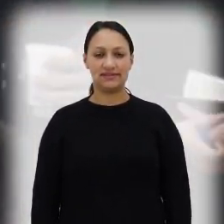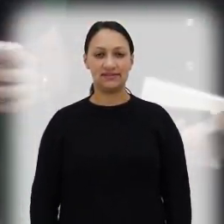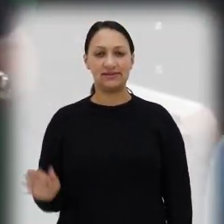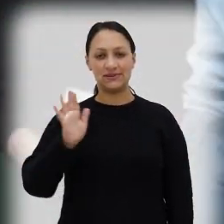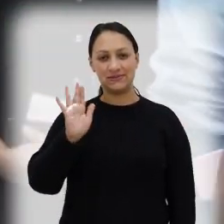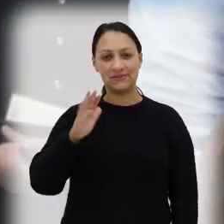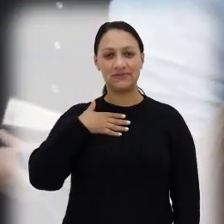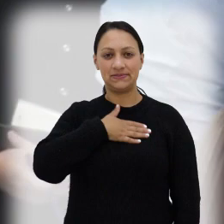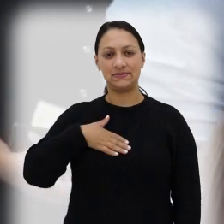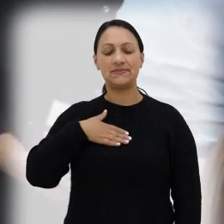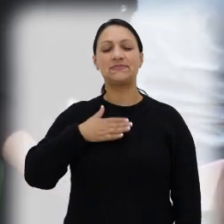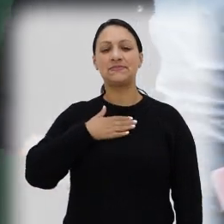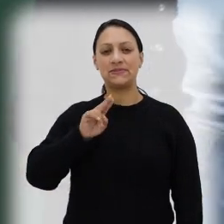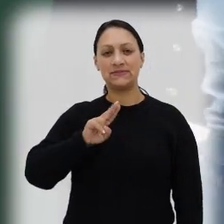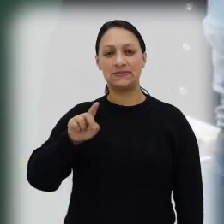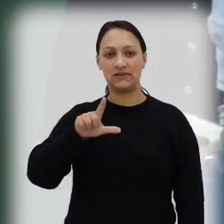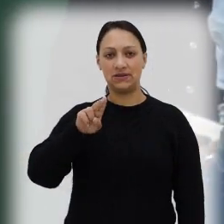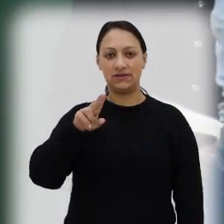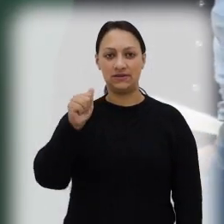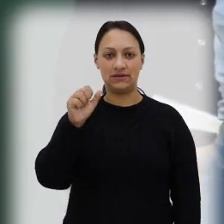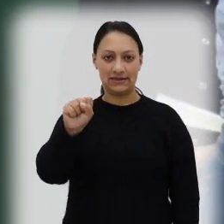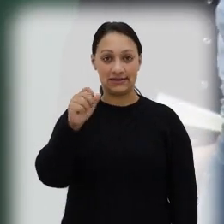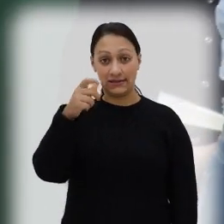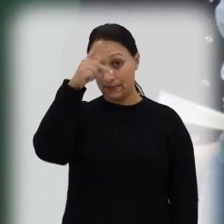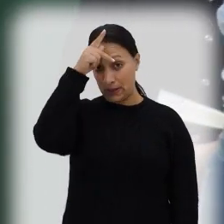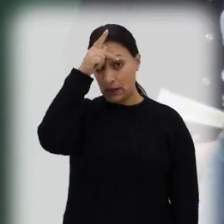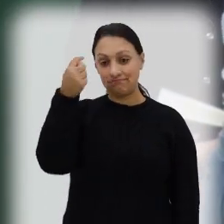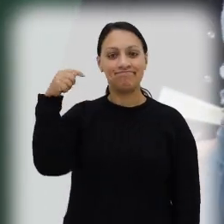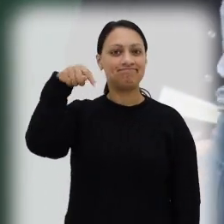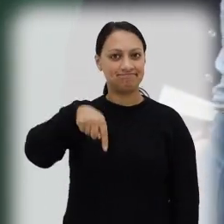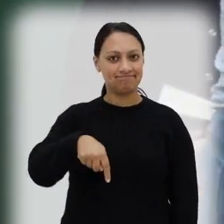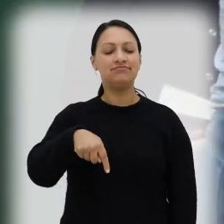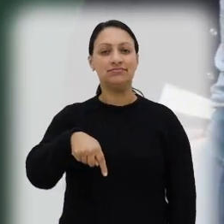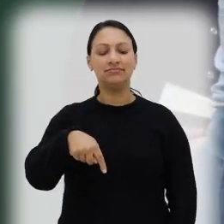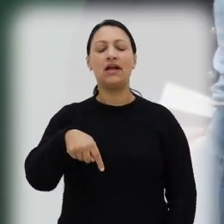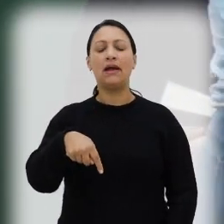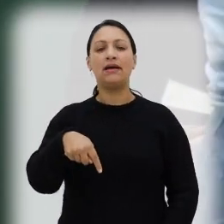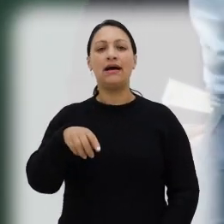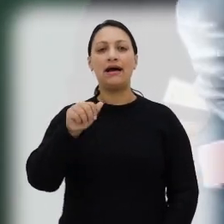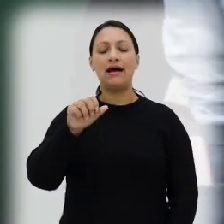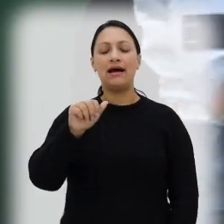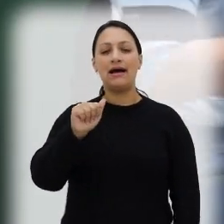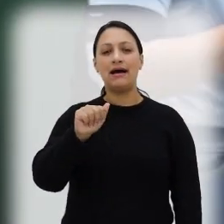Olá, prazer, pessoal. Meu nome é Lucas. A gente vem lá de Pelotas e eu sou do Arts. A gente tem uma plataforma